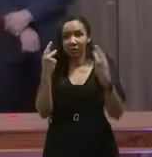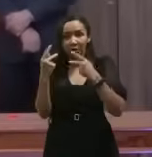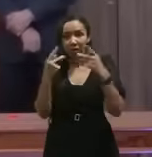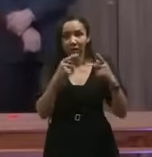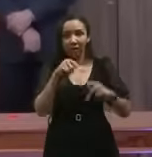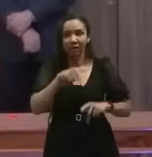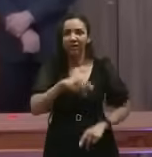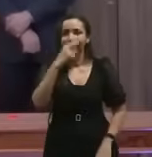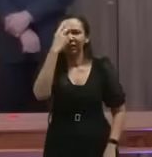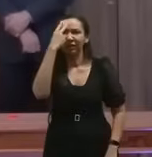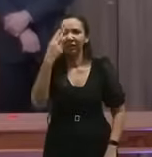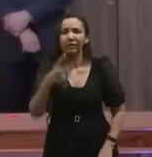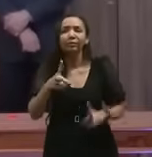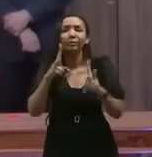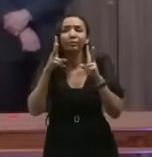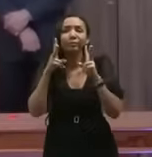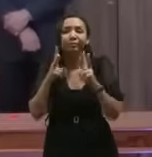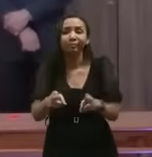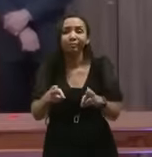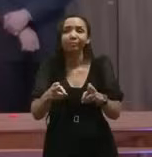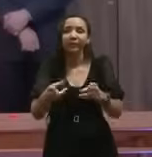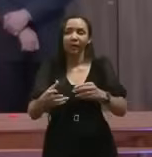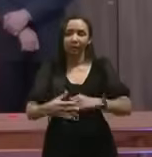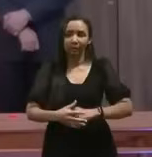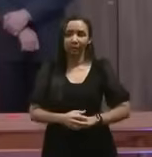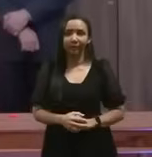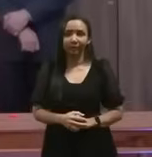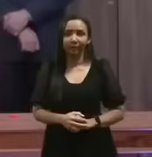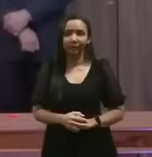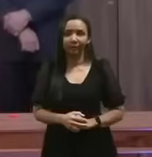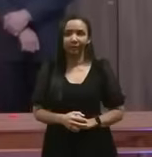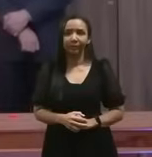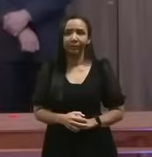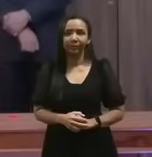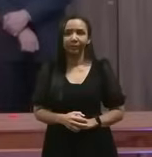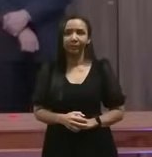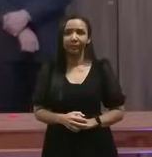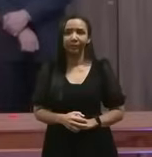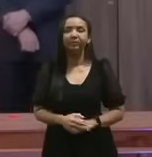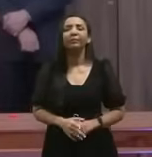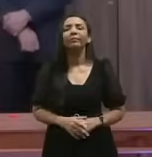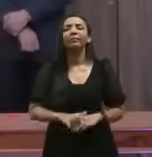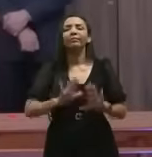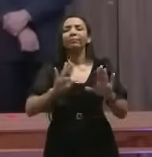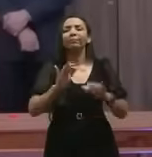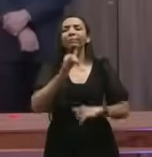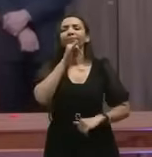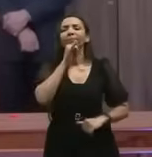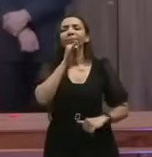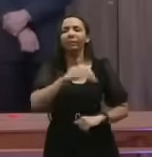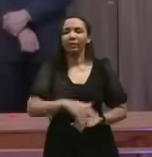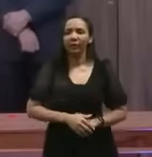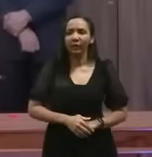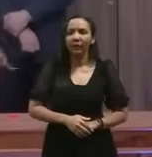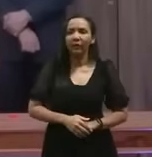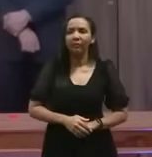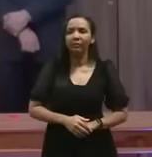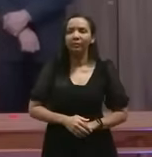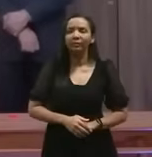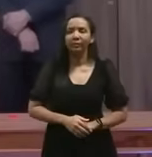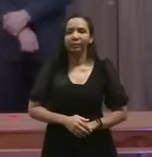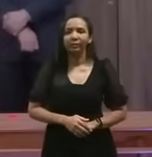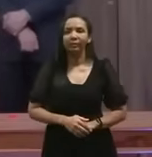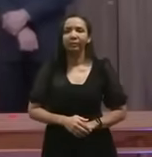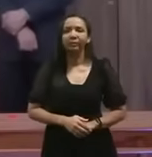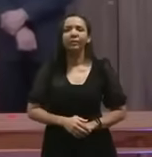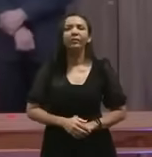historinha olha Cadê a Maria Francisca dos Santos tá aqui aí os crentes já